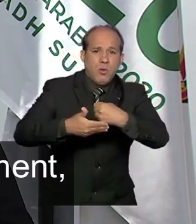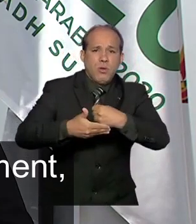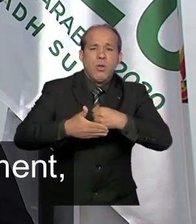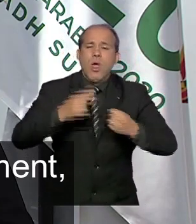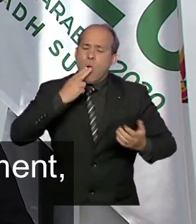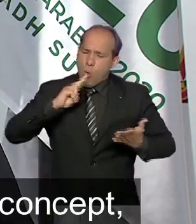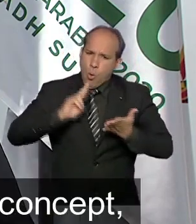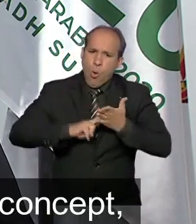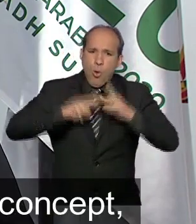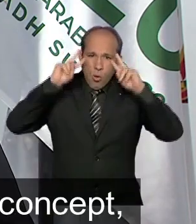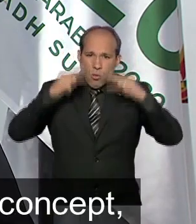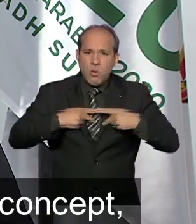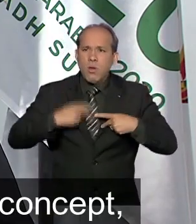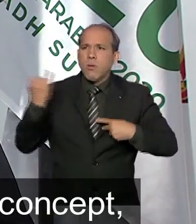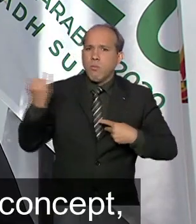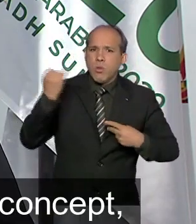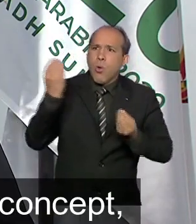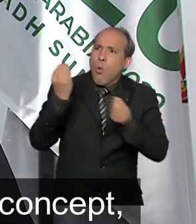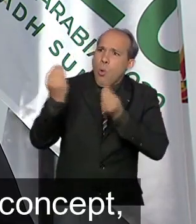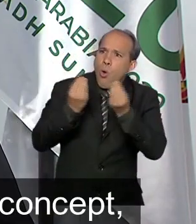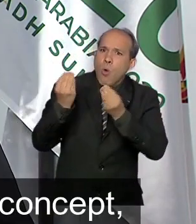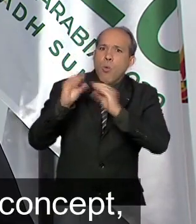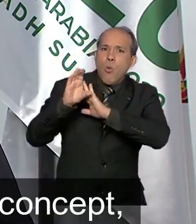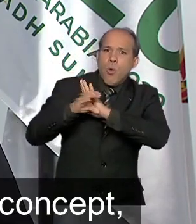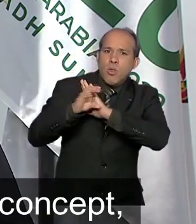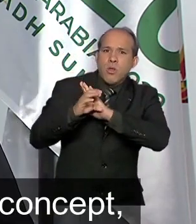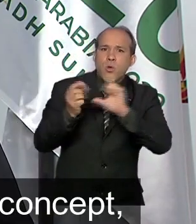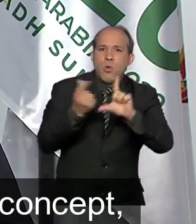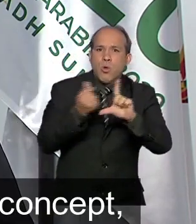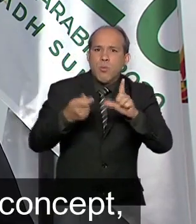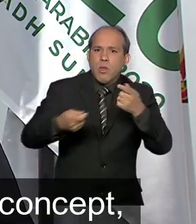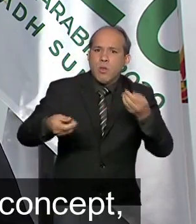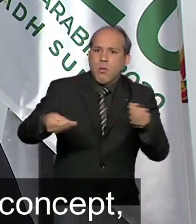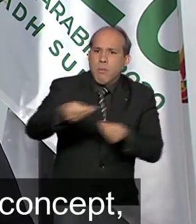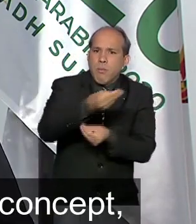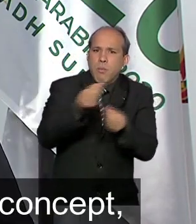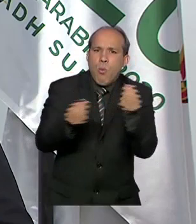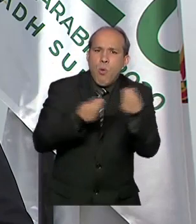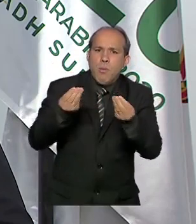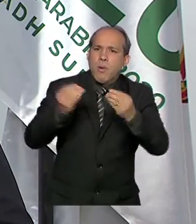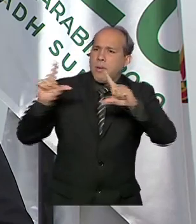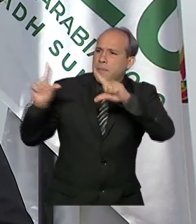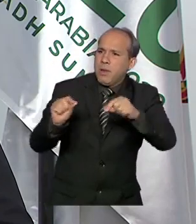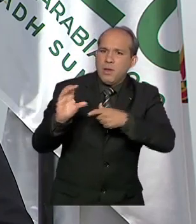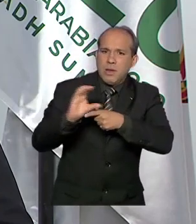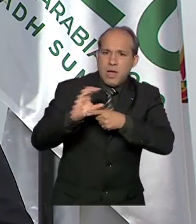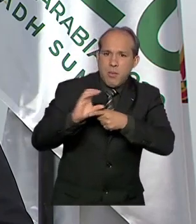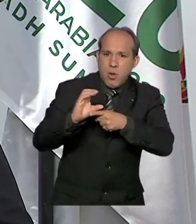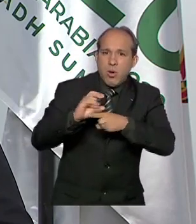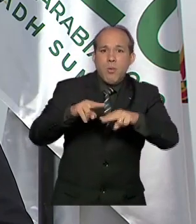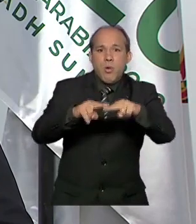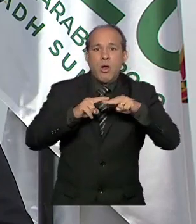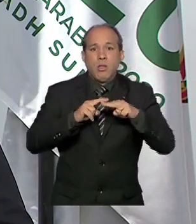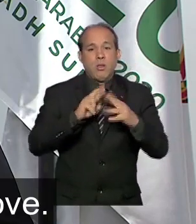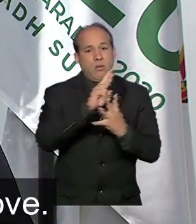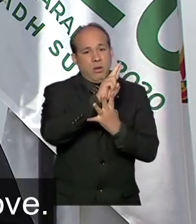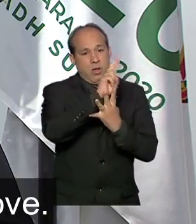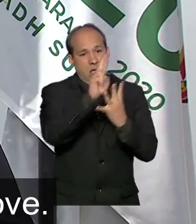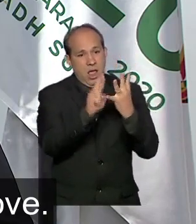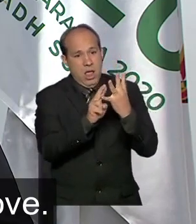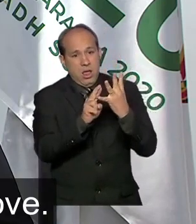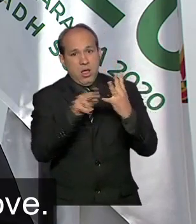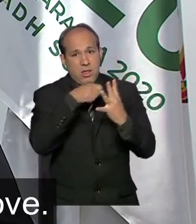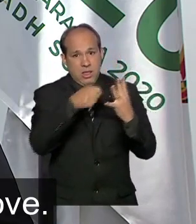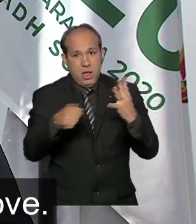reconhecemos a contribuição do conceito de Economia circular de baixa emissão de carbono baseado nos quatro erres